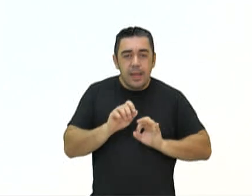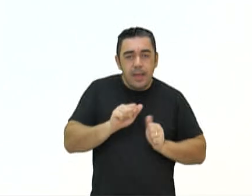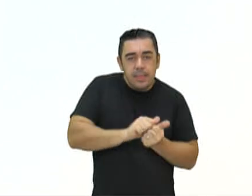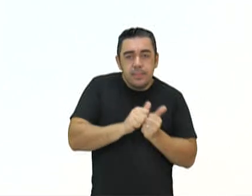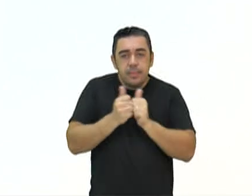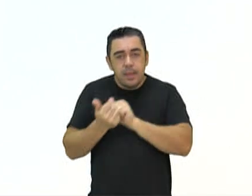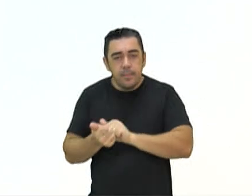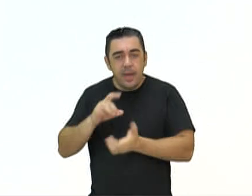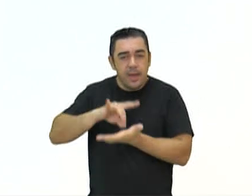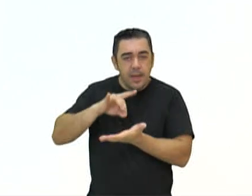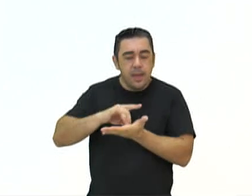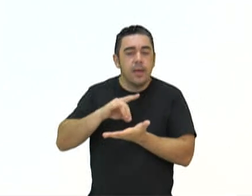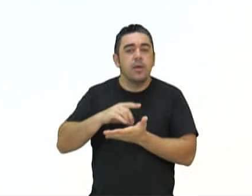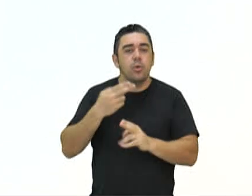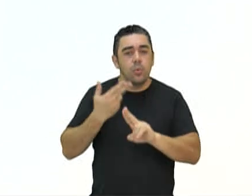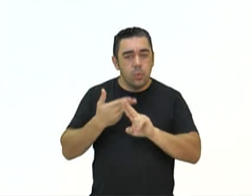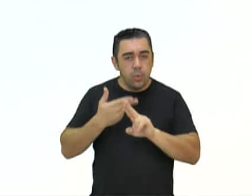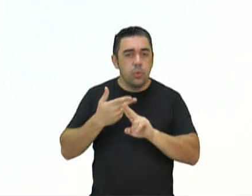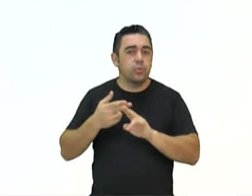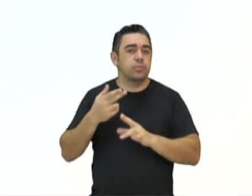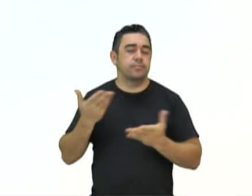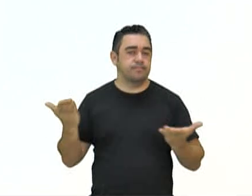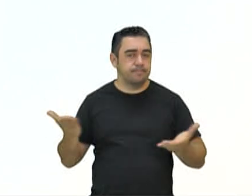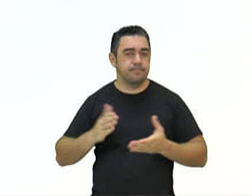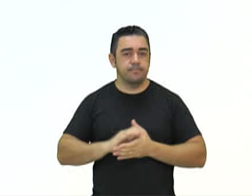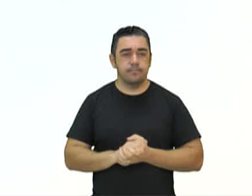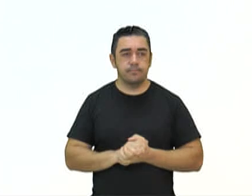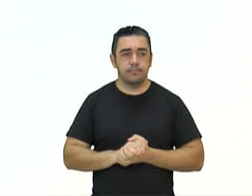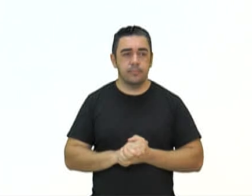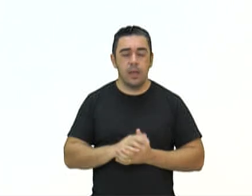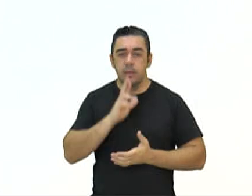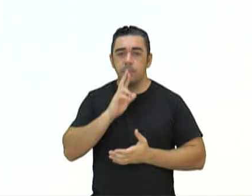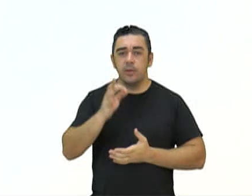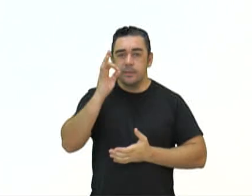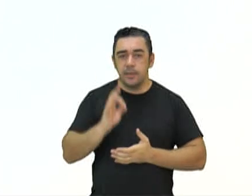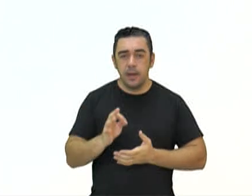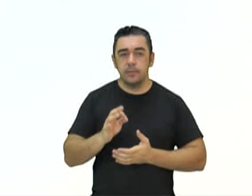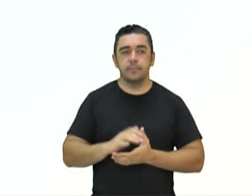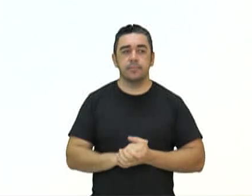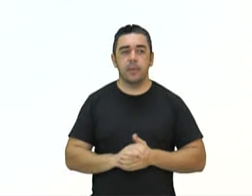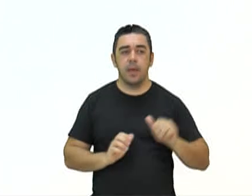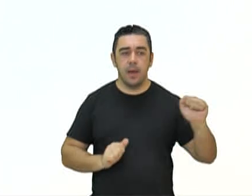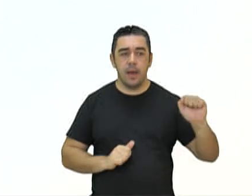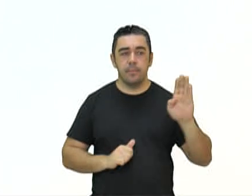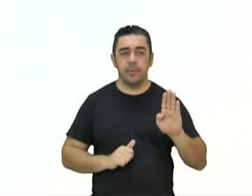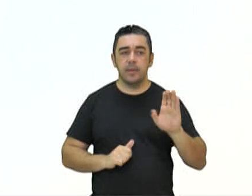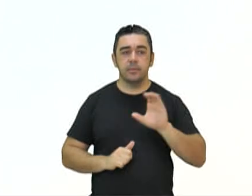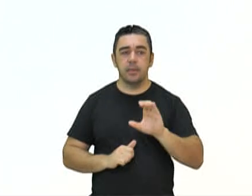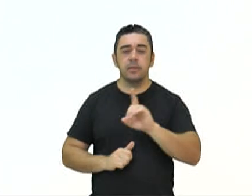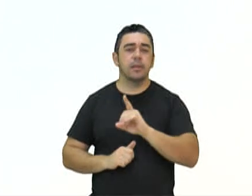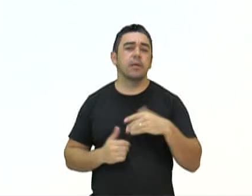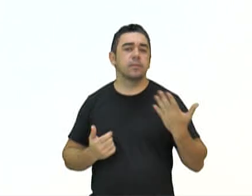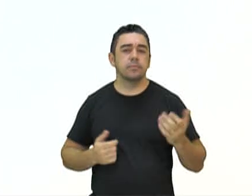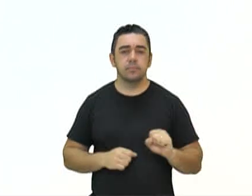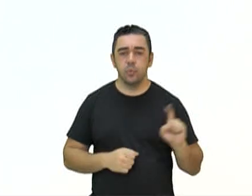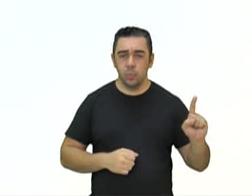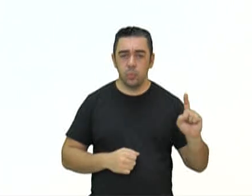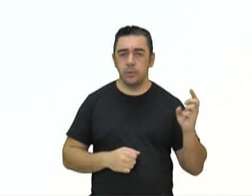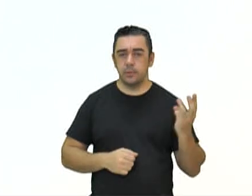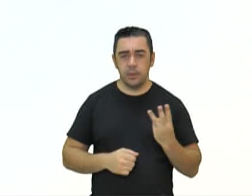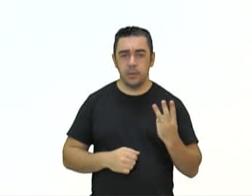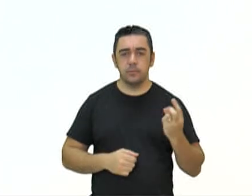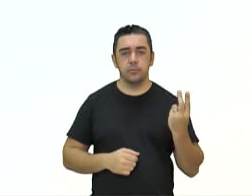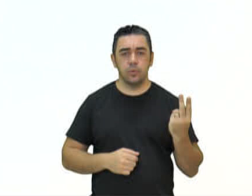ao uso desta ferramenta fenomenal. Estão corretas A, B, C e D, 1 e 3,